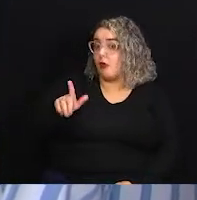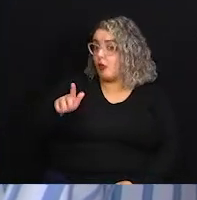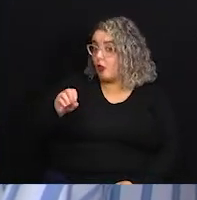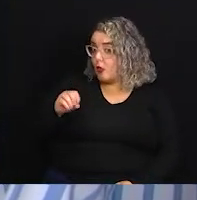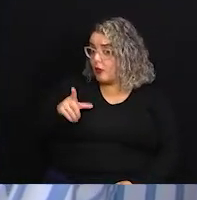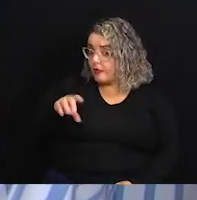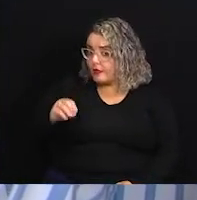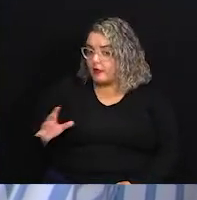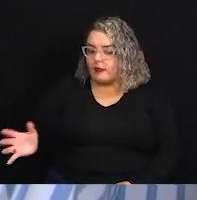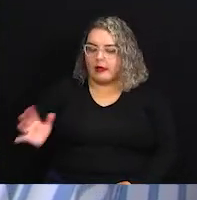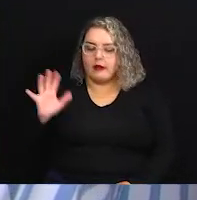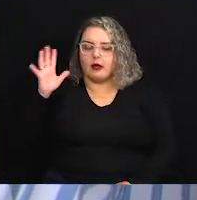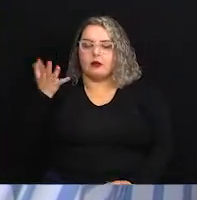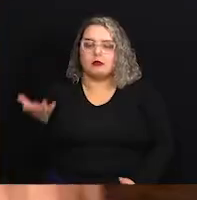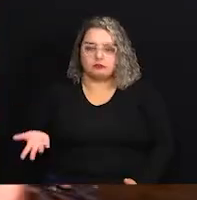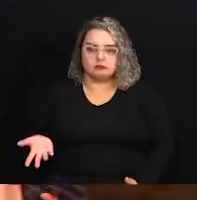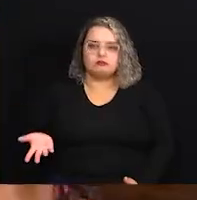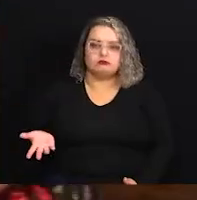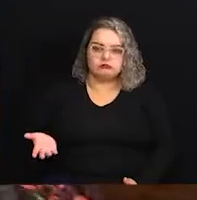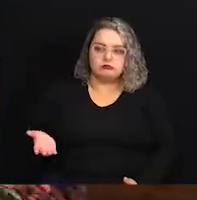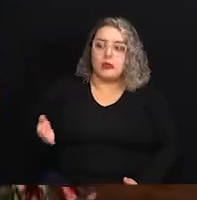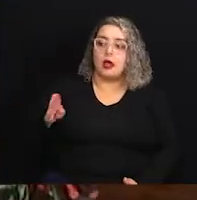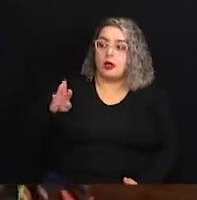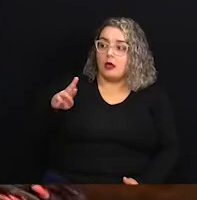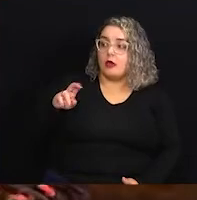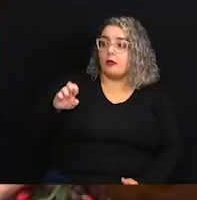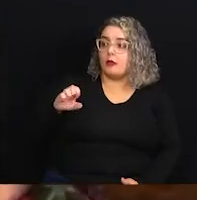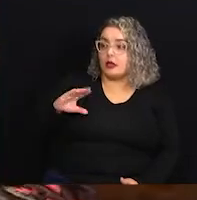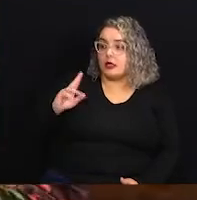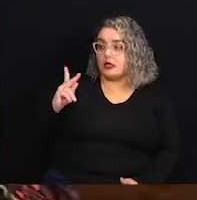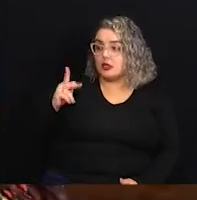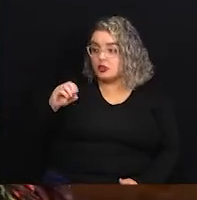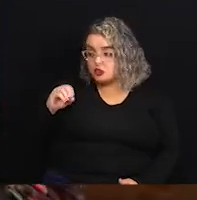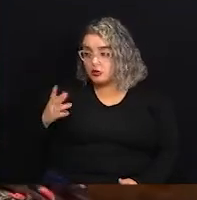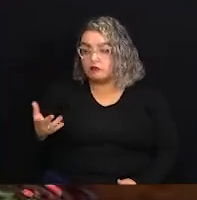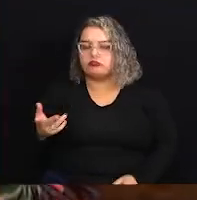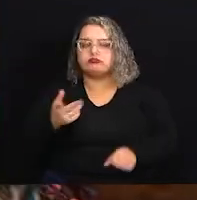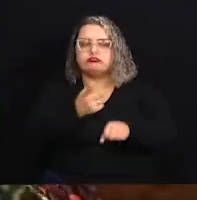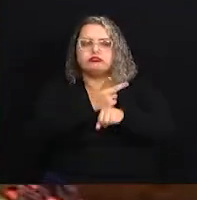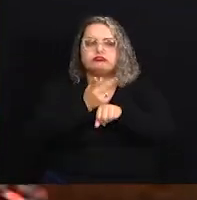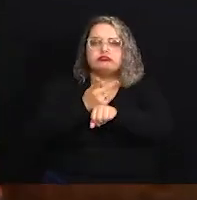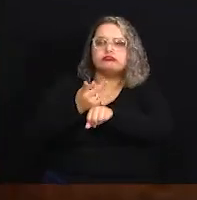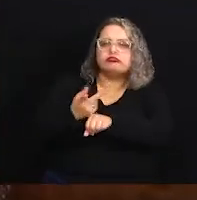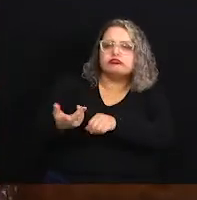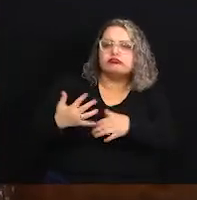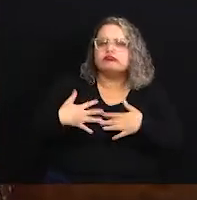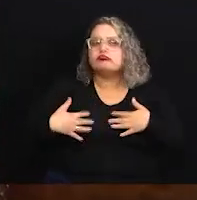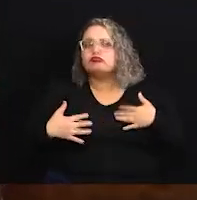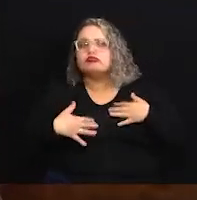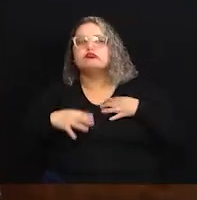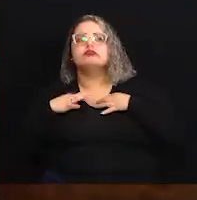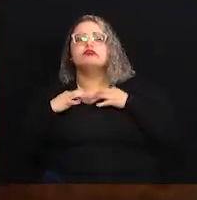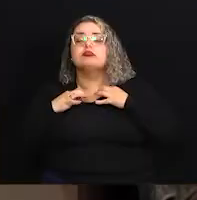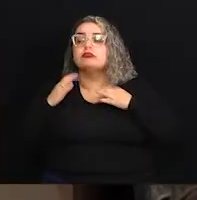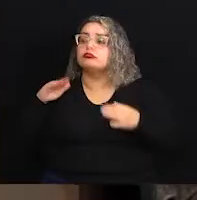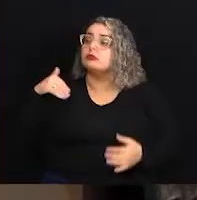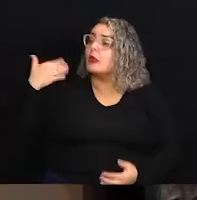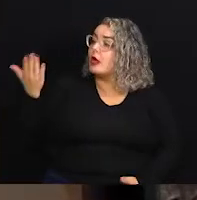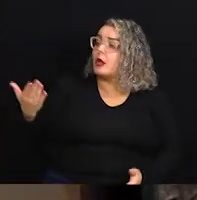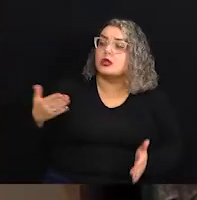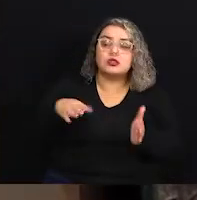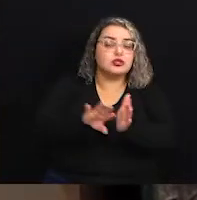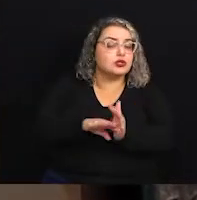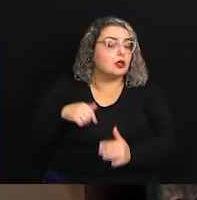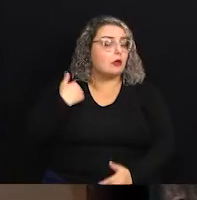caríssimo. Então aí o brechó vem com essa oportunidade de você poder vir garimpar, encontrar essas peças, algumas até mesmo importadas que